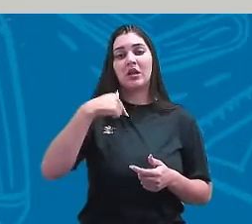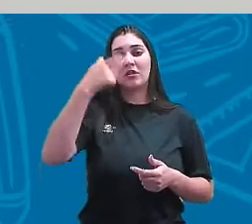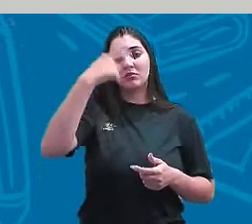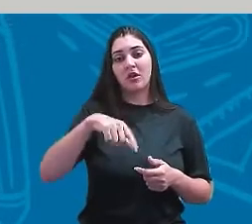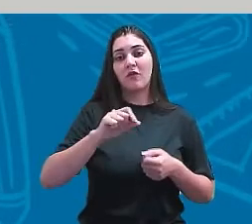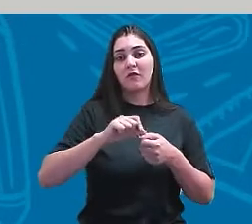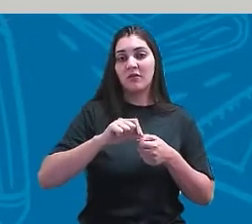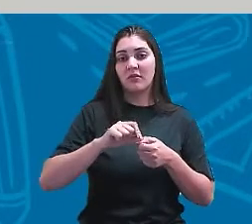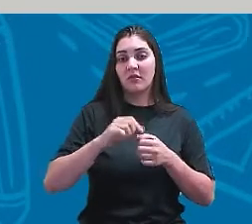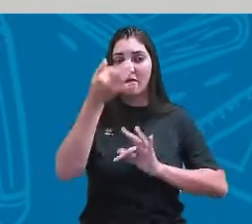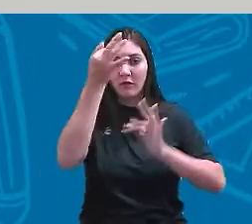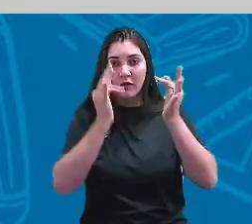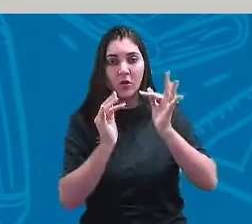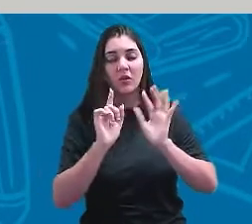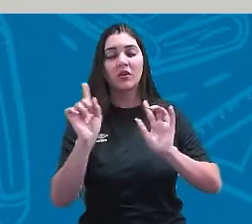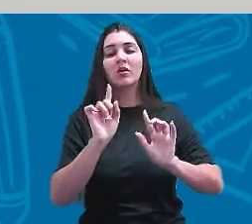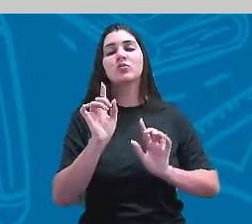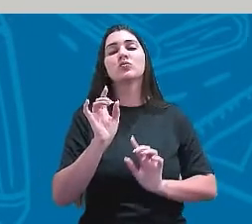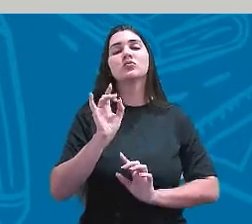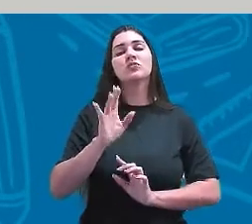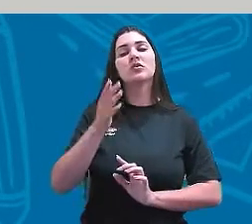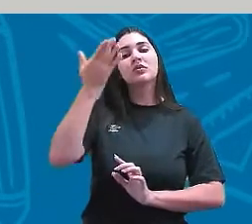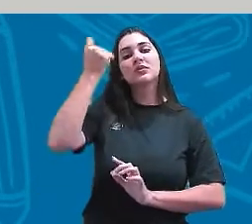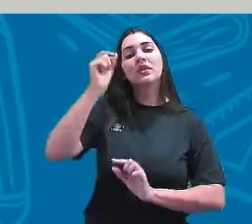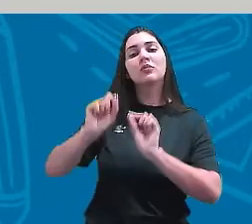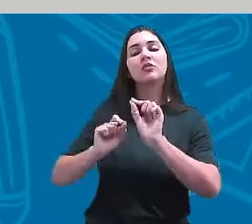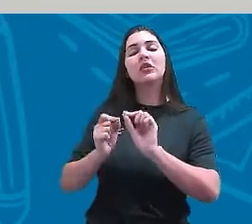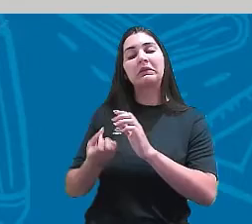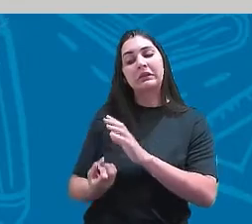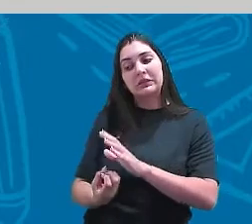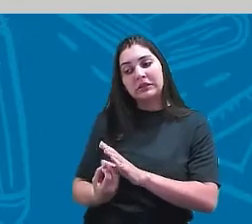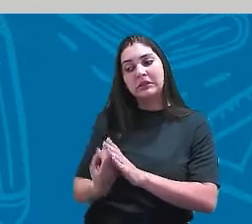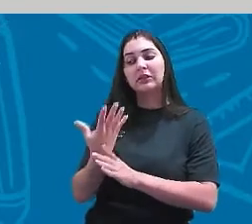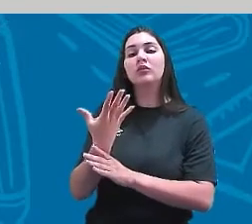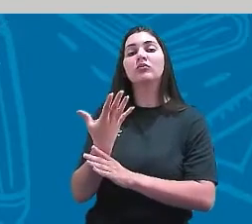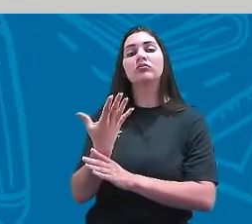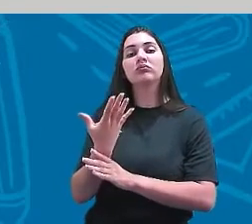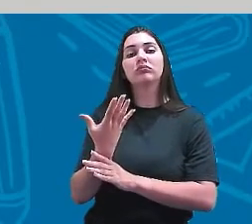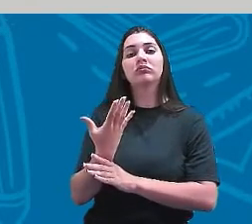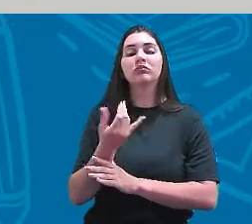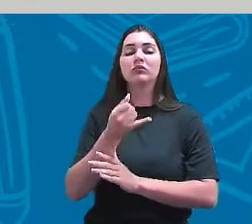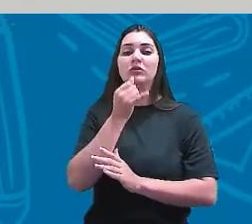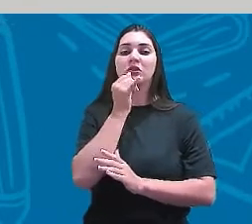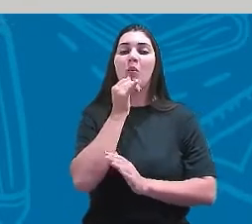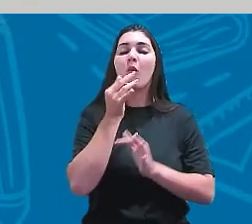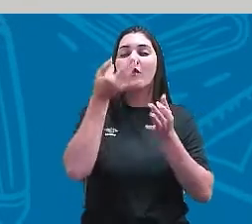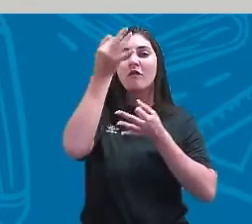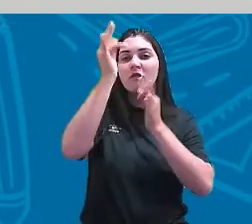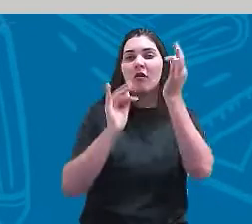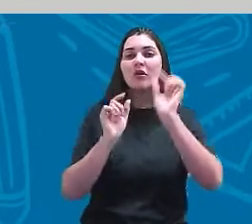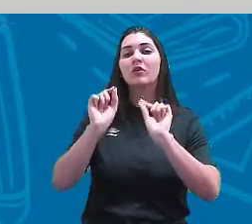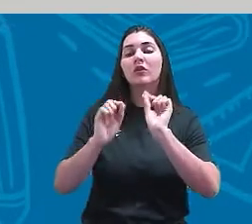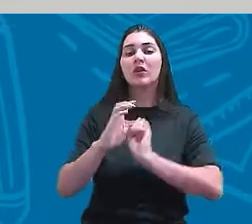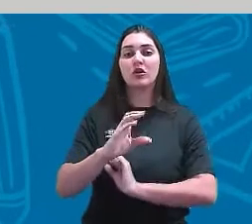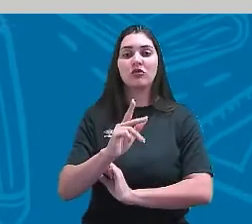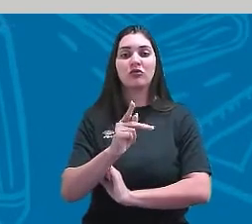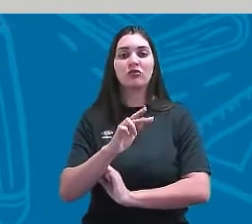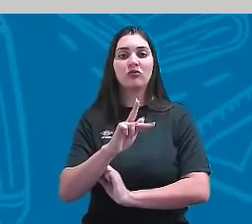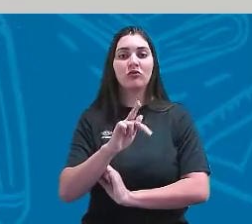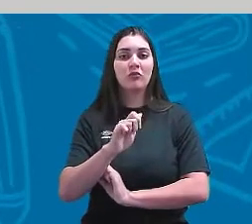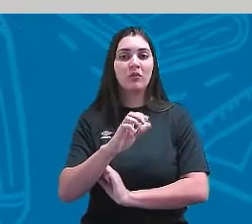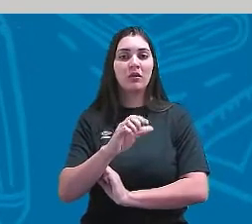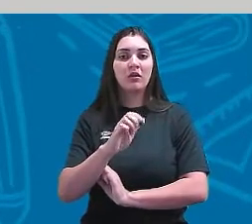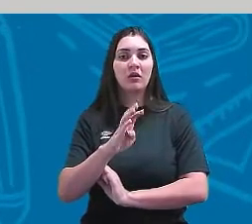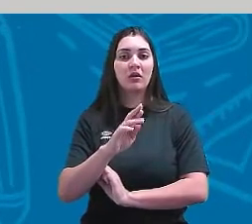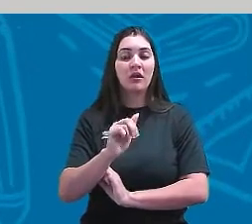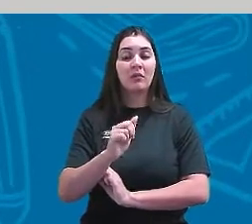folclore? Não. Folclore a gente só vai situar que nasceu, um exemplo... O folclore da chupacabra nasceu